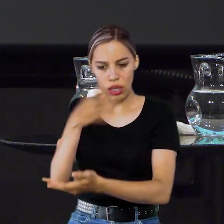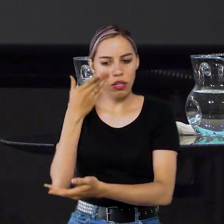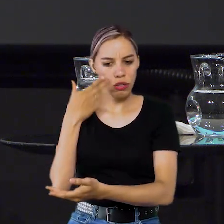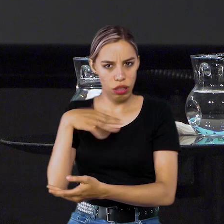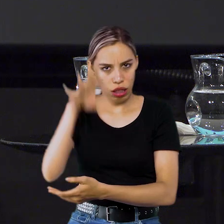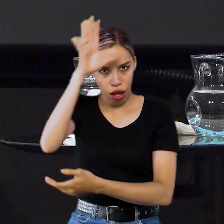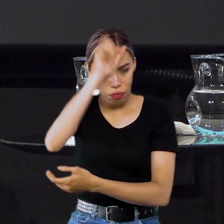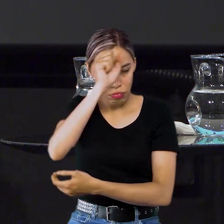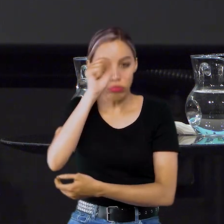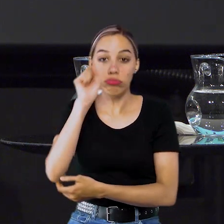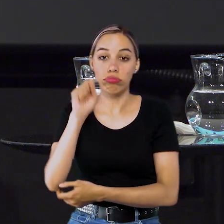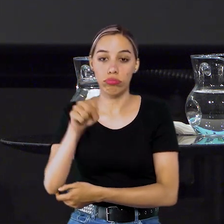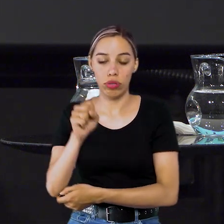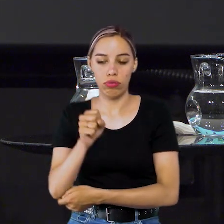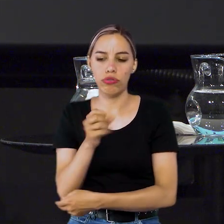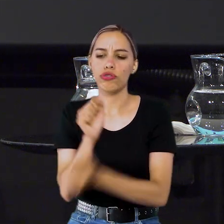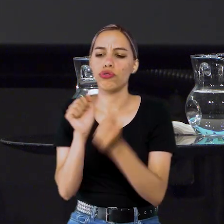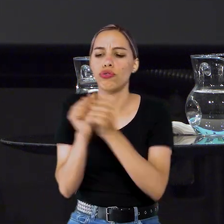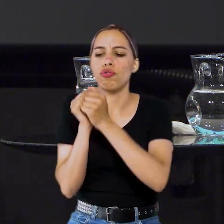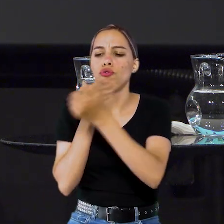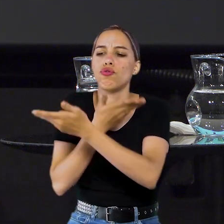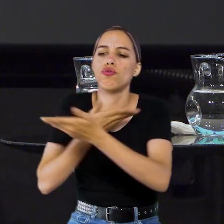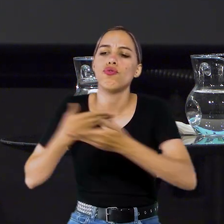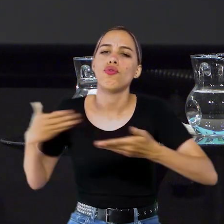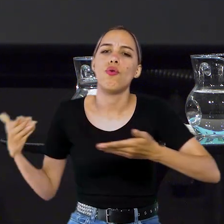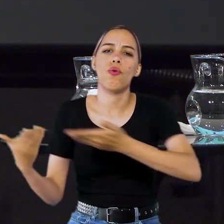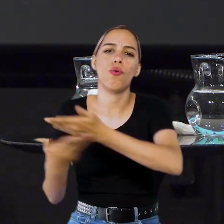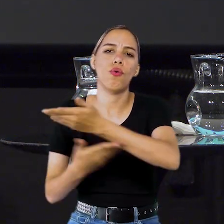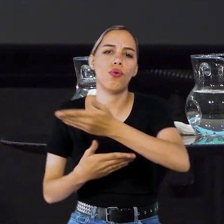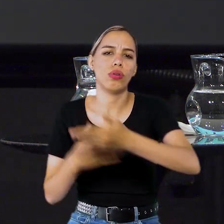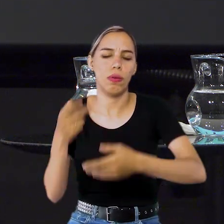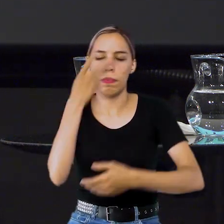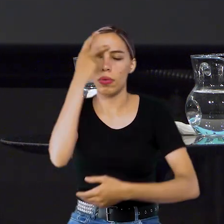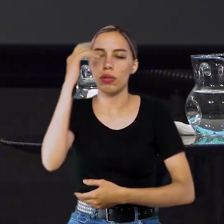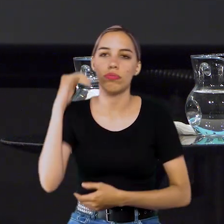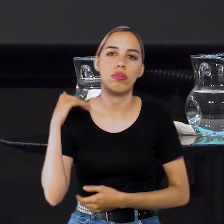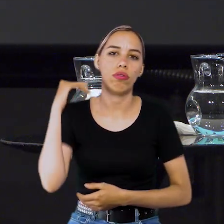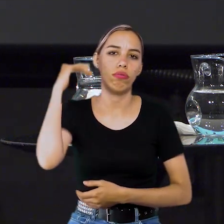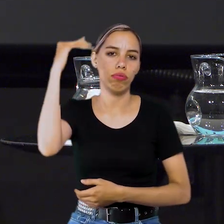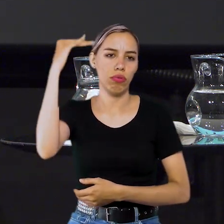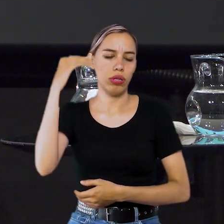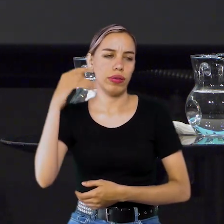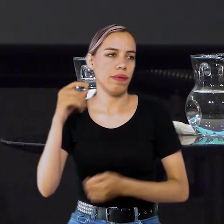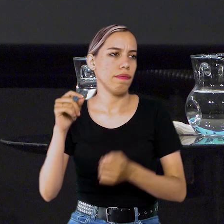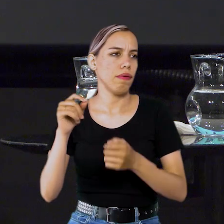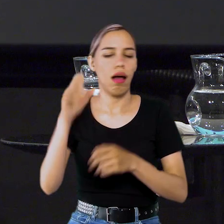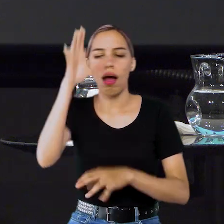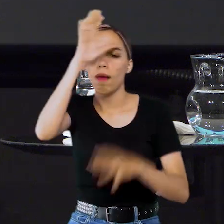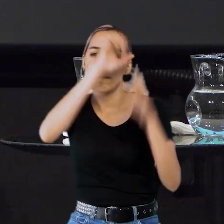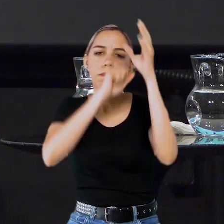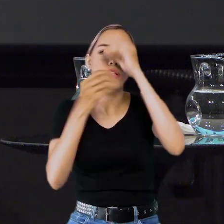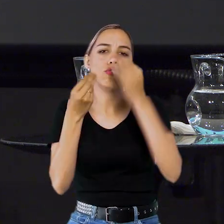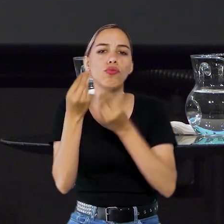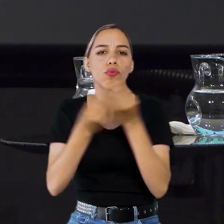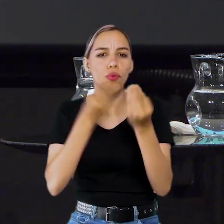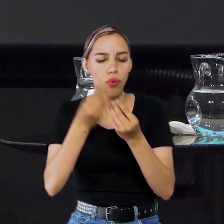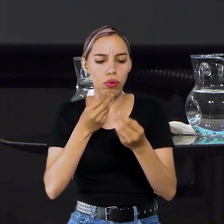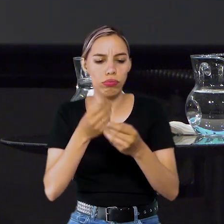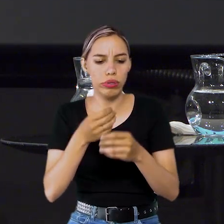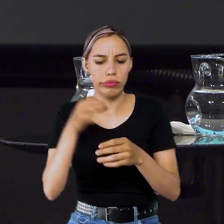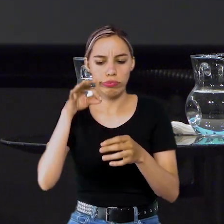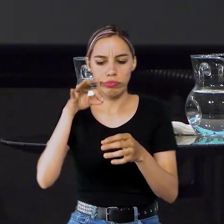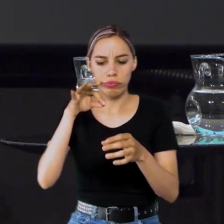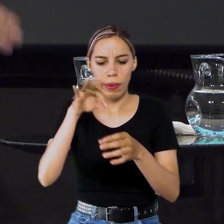estar ali entre os coletivos, fazendo o quê? Fazendo plantação, limpando ou